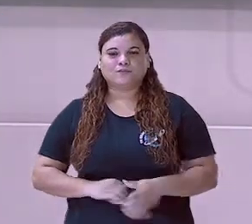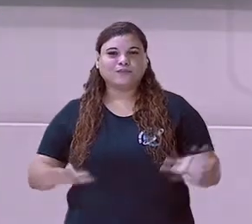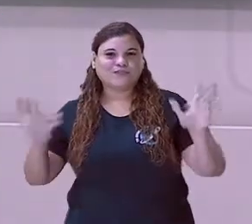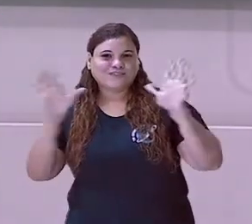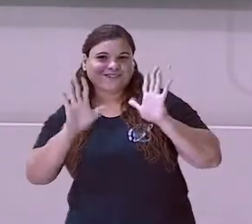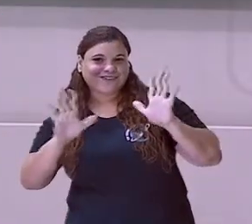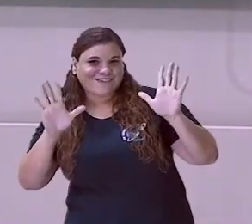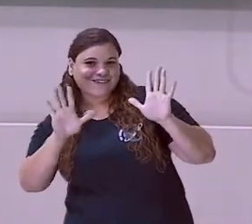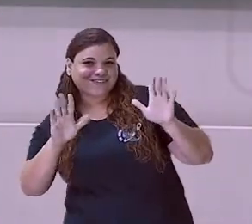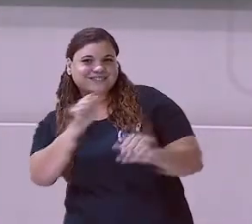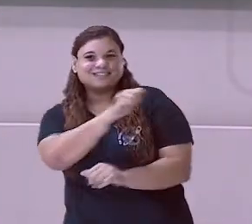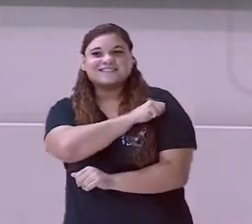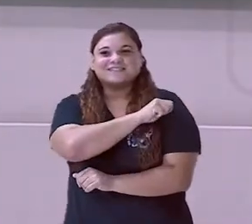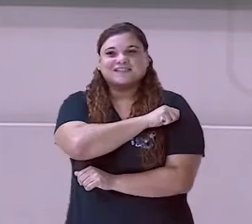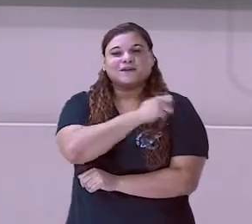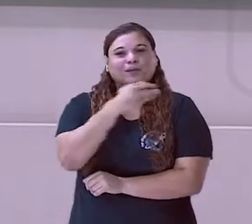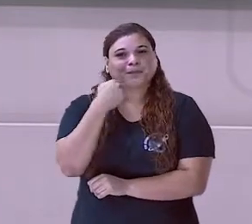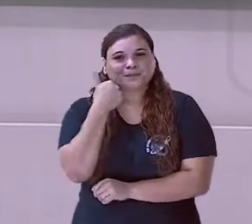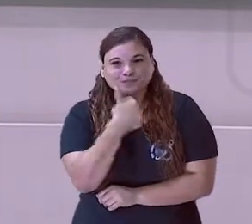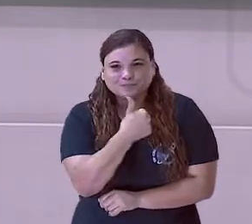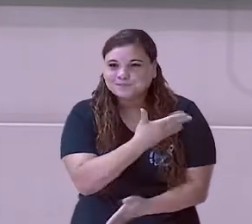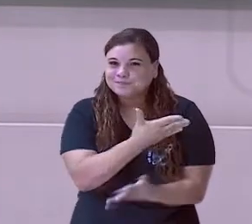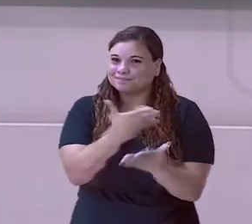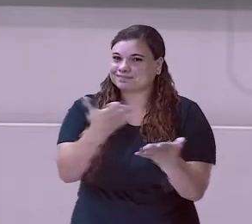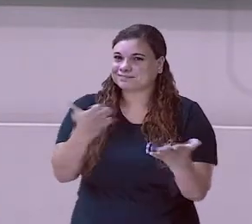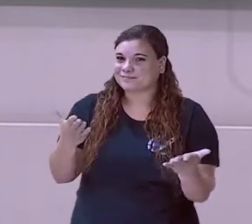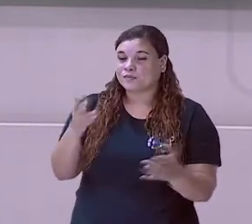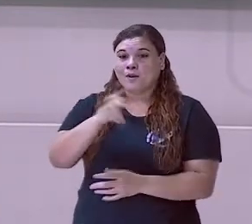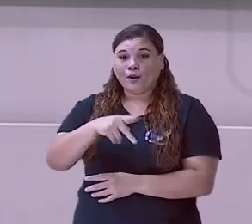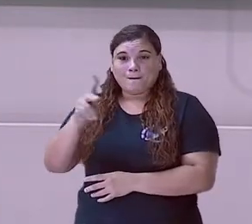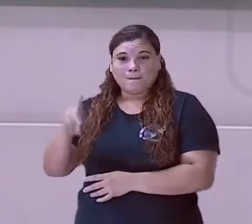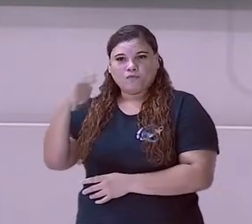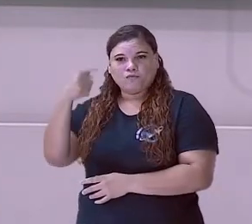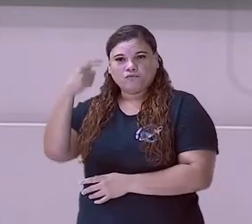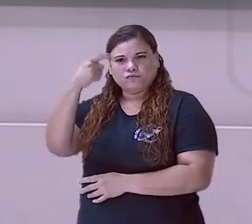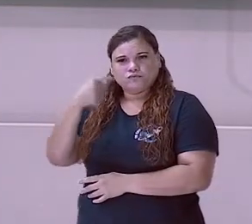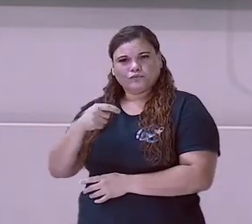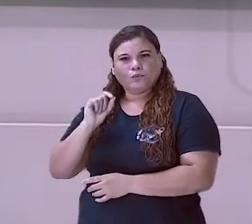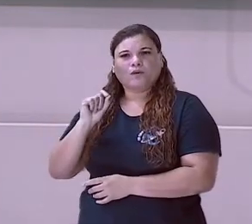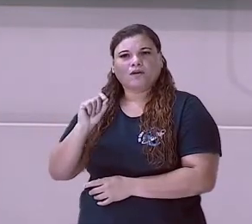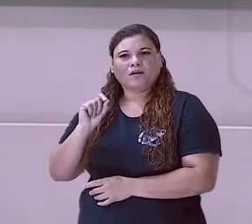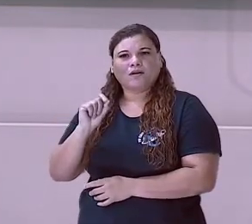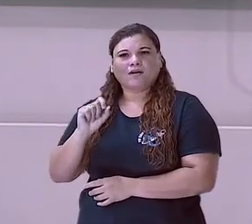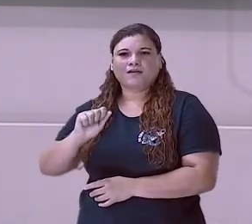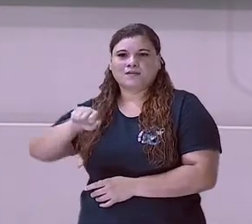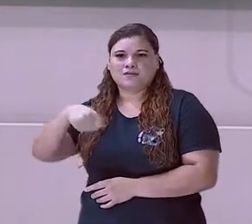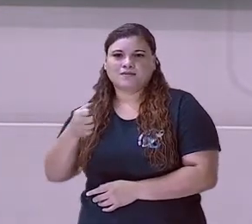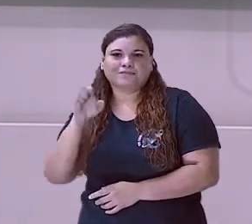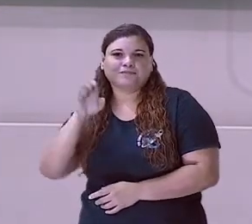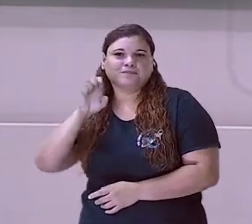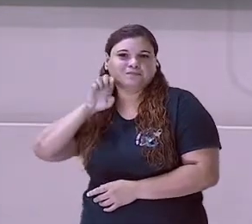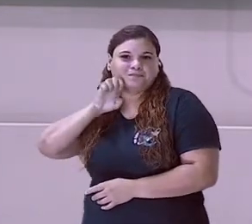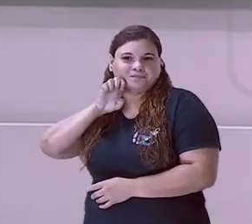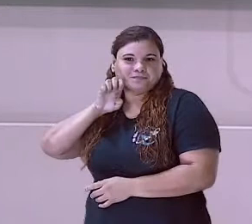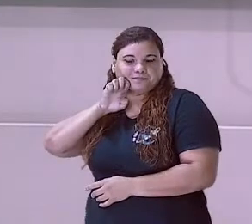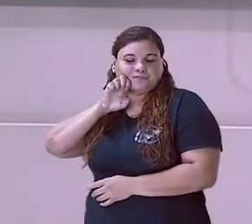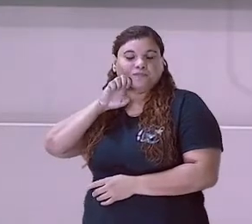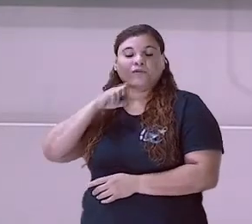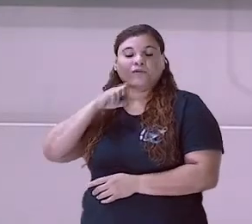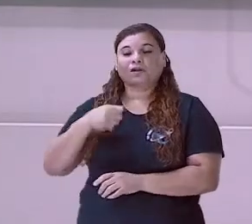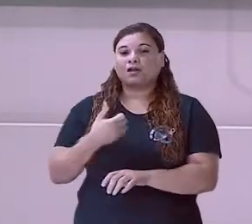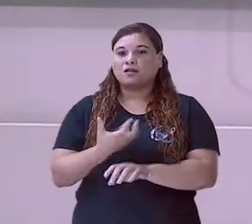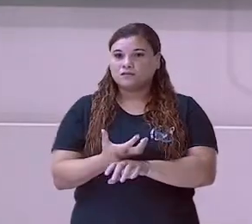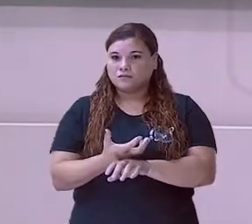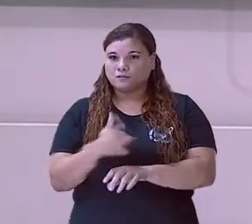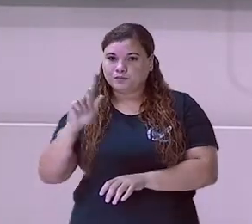Olá, estudante. Tudo bem? Eu sou Eliane, sua professora de Geografia. E essa é a nossa aula de